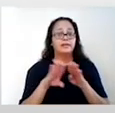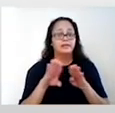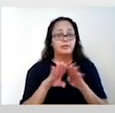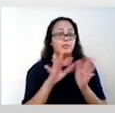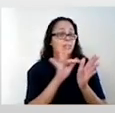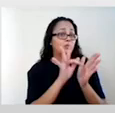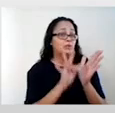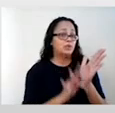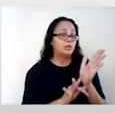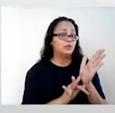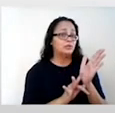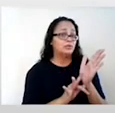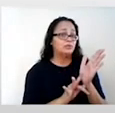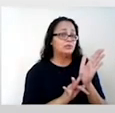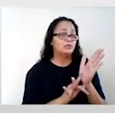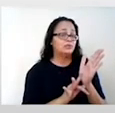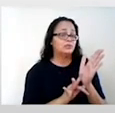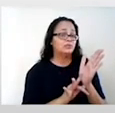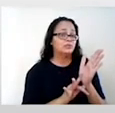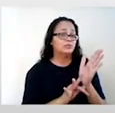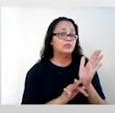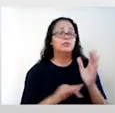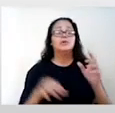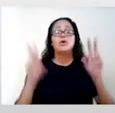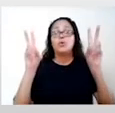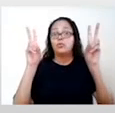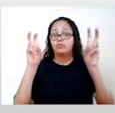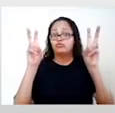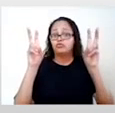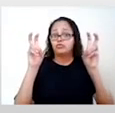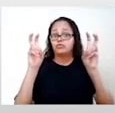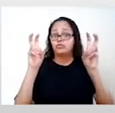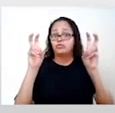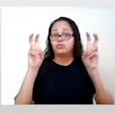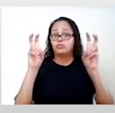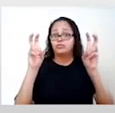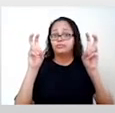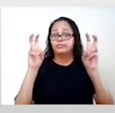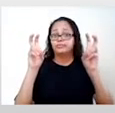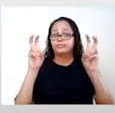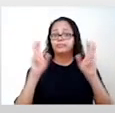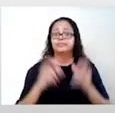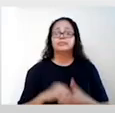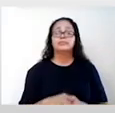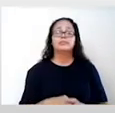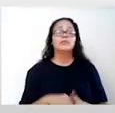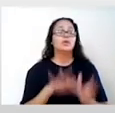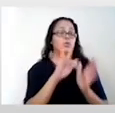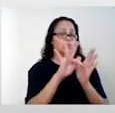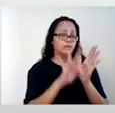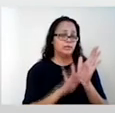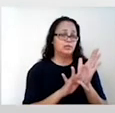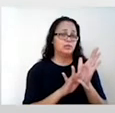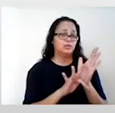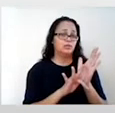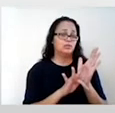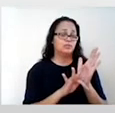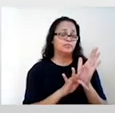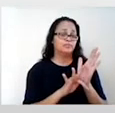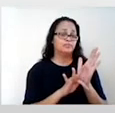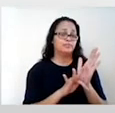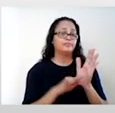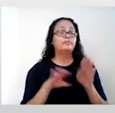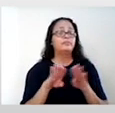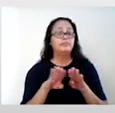texto, por fim, vocês devem colocar um título, tá? Coloquem um título aí para o texto de vocês